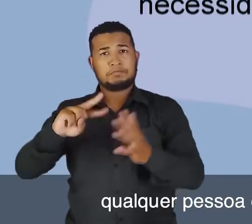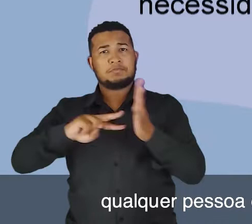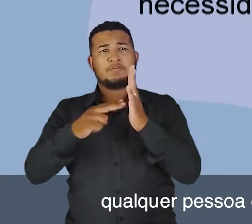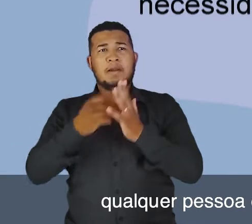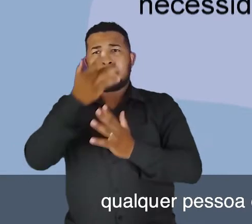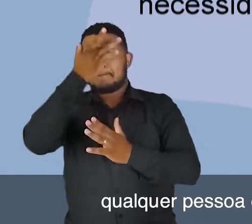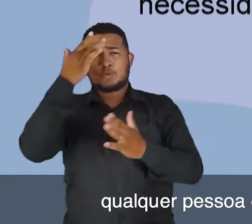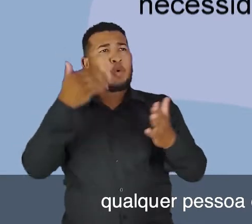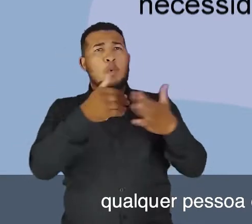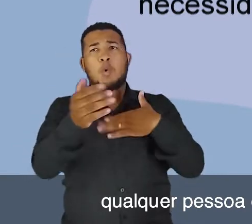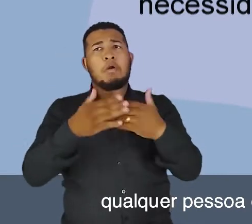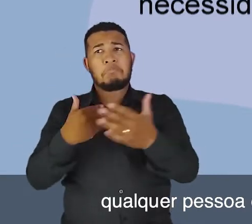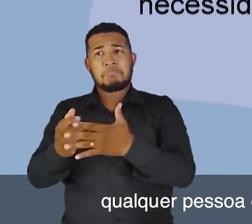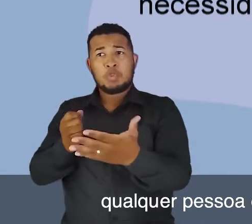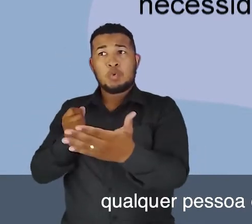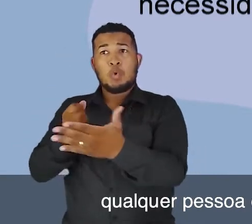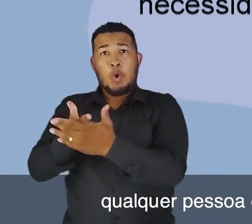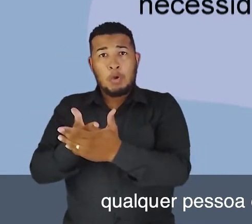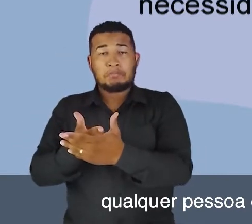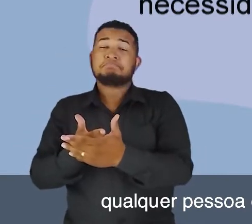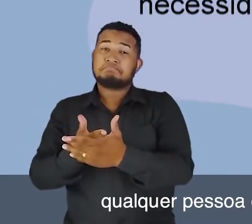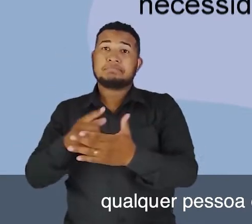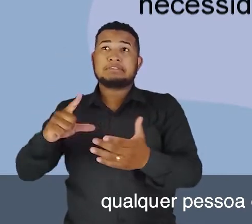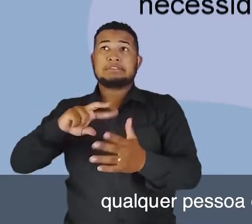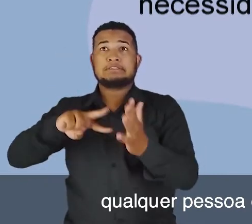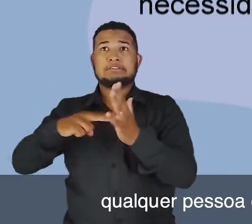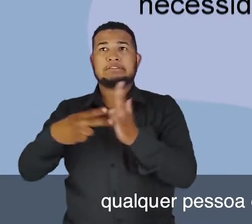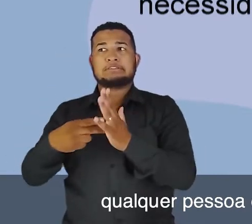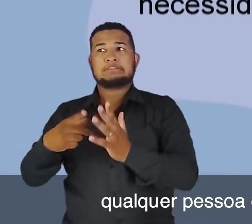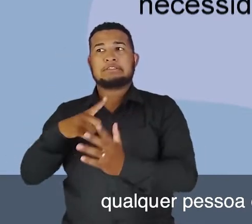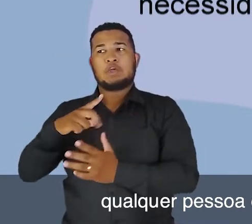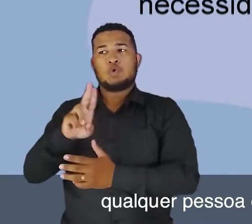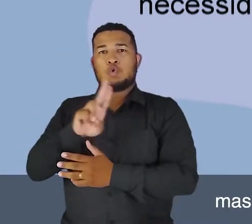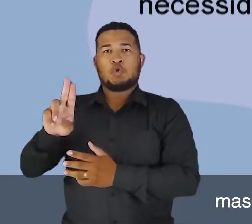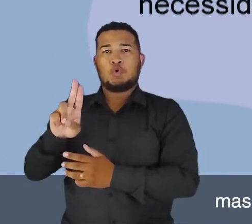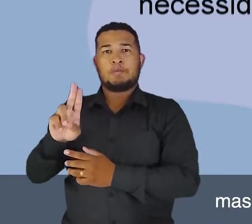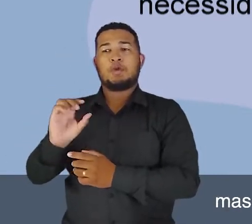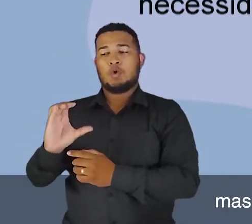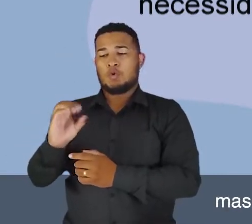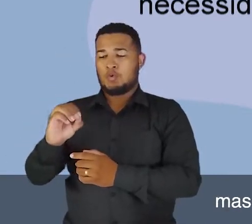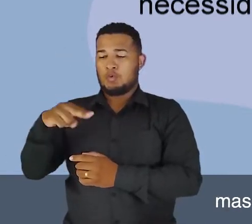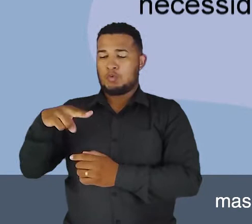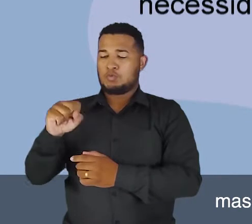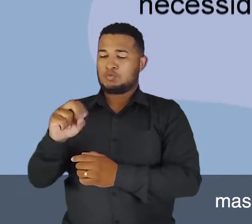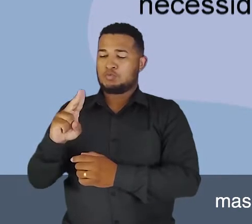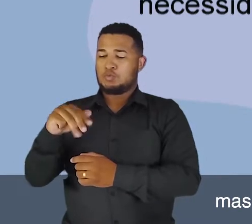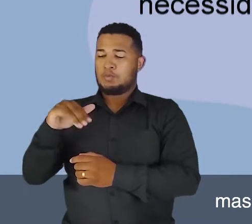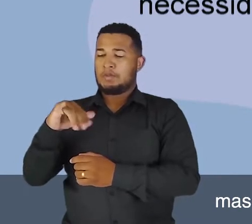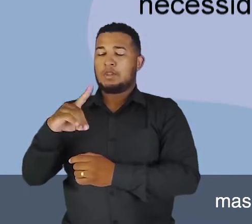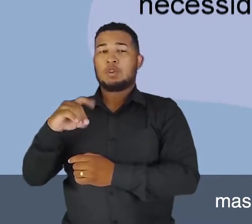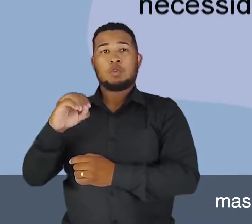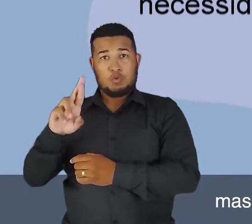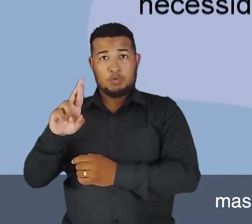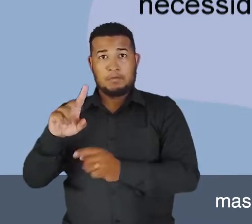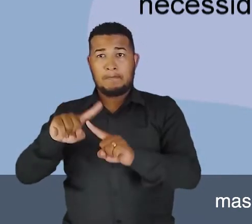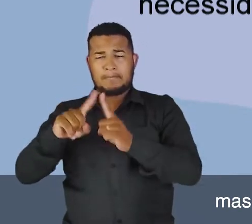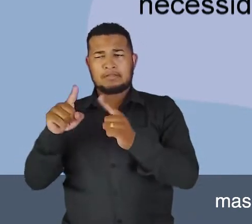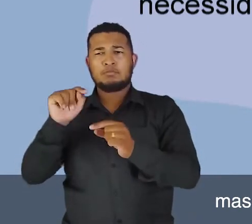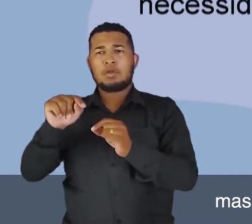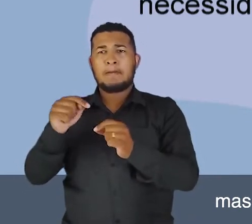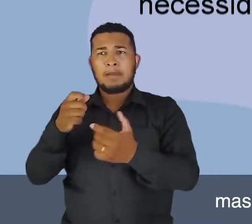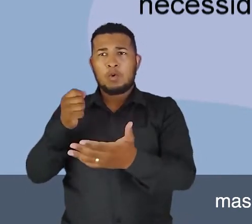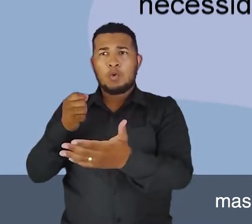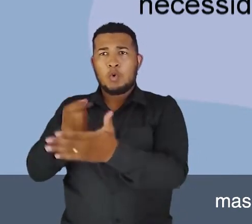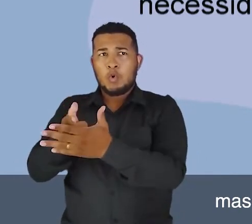que pratique consumo tem essa denominação, essa nomenclatura. Mas o consumo está ligado a tudo